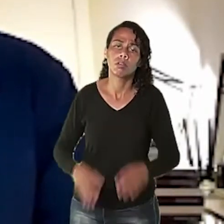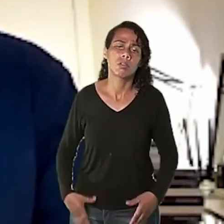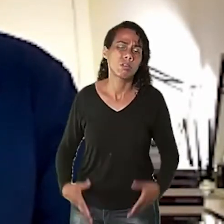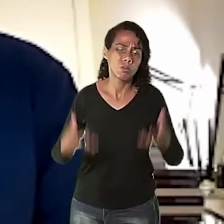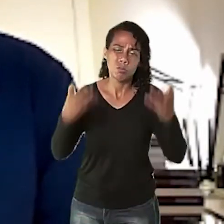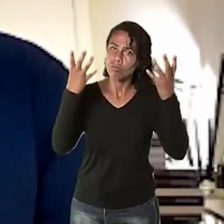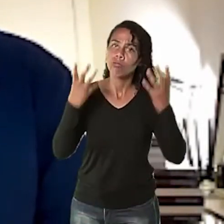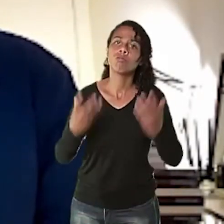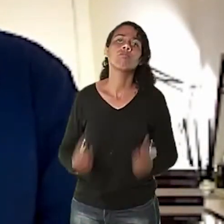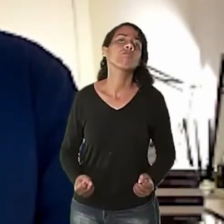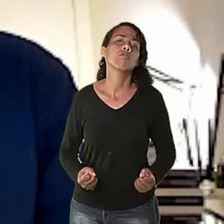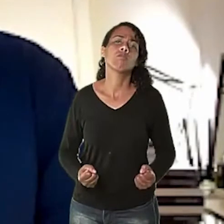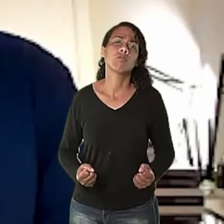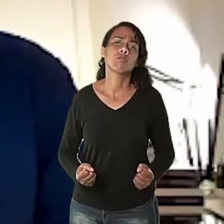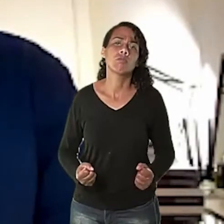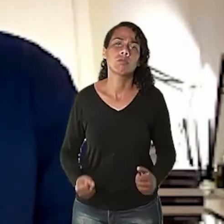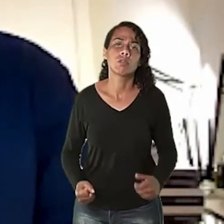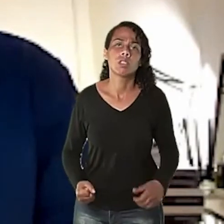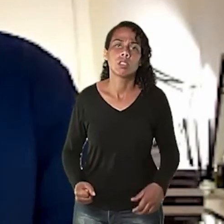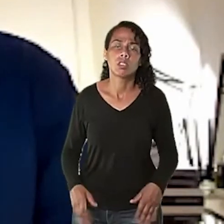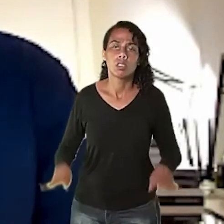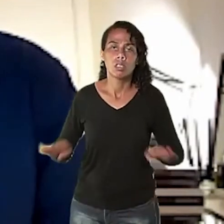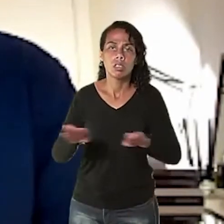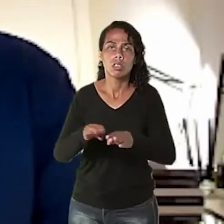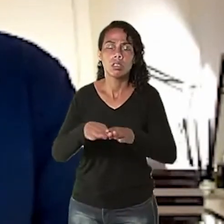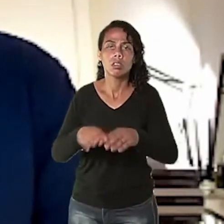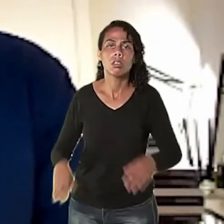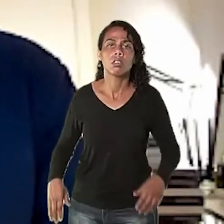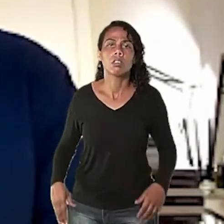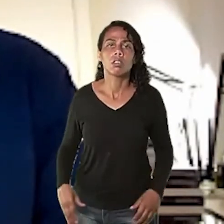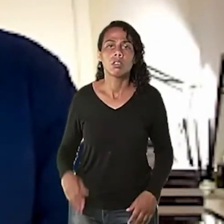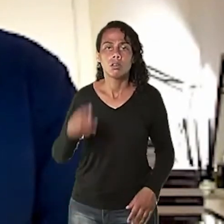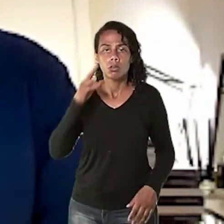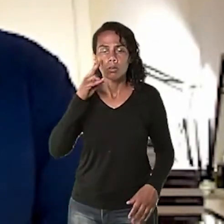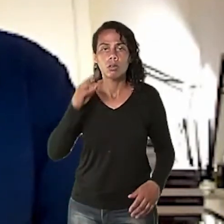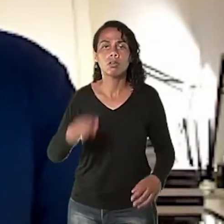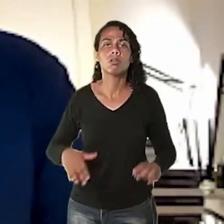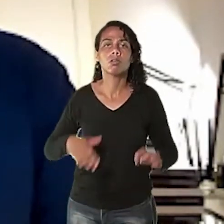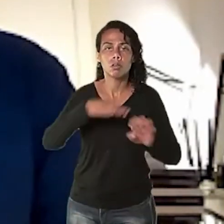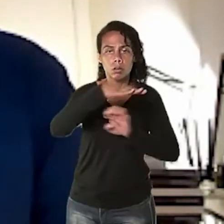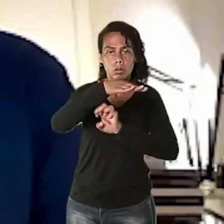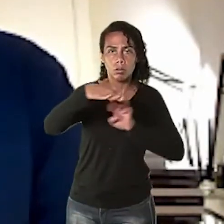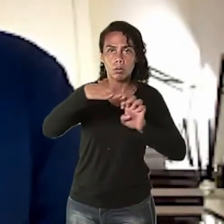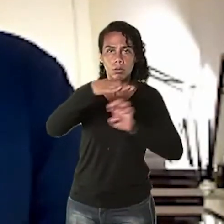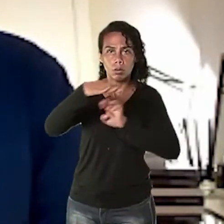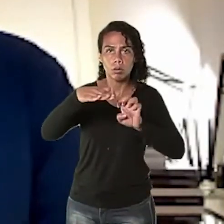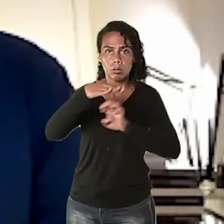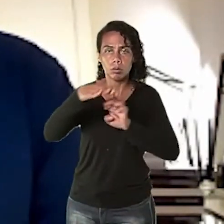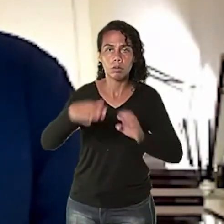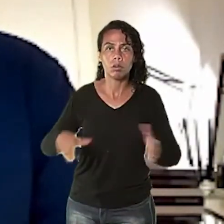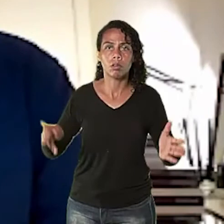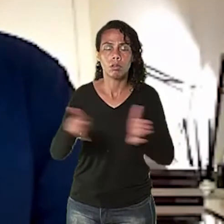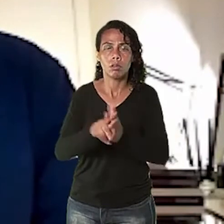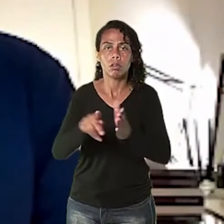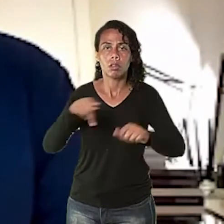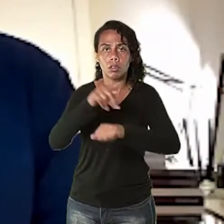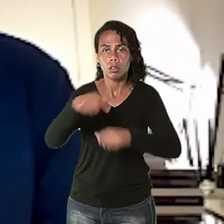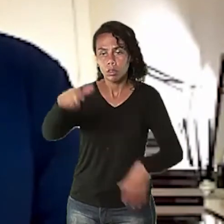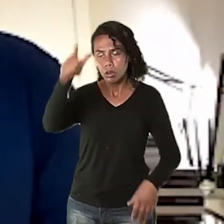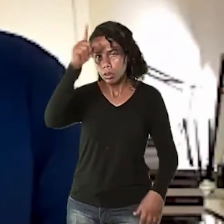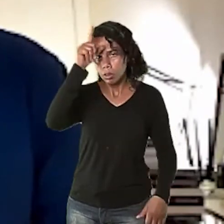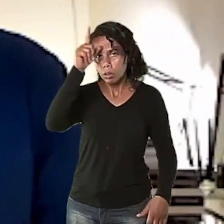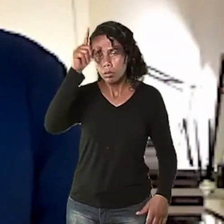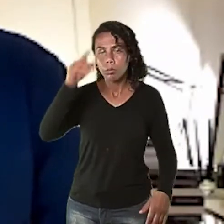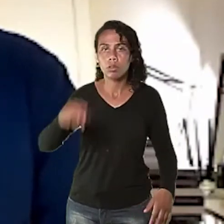eles são super corporativistas, é uma empresa do Estado, eu sou um estrangeiro,